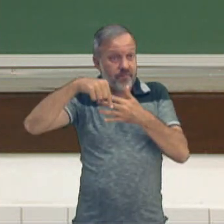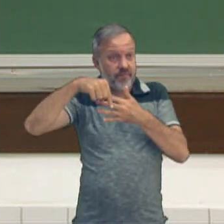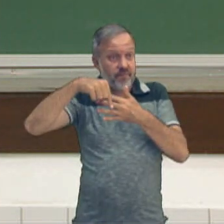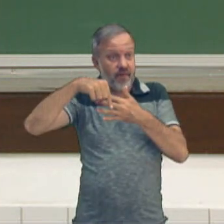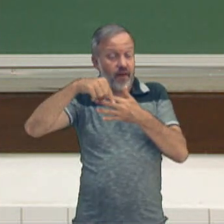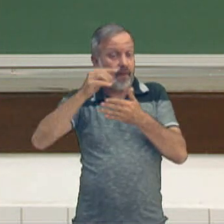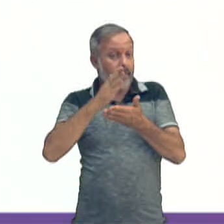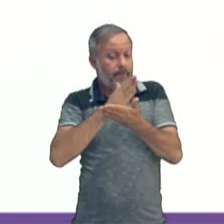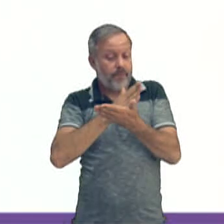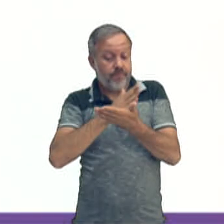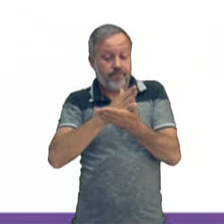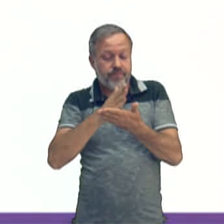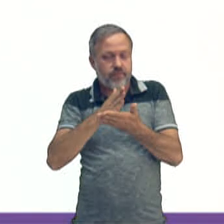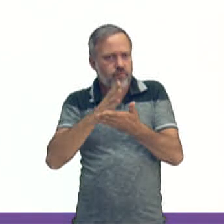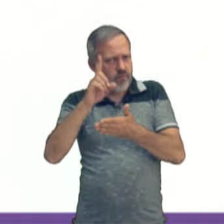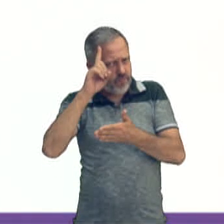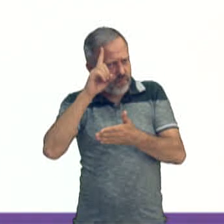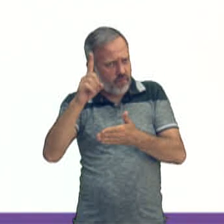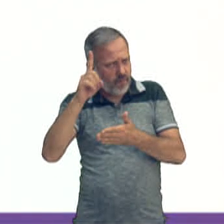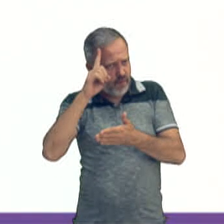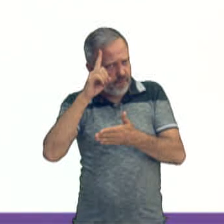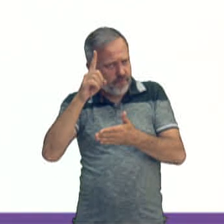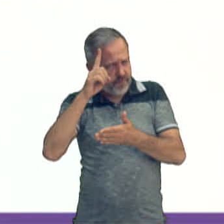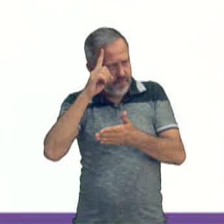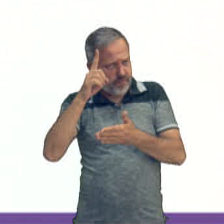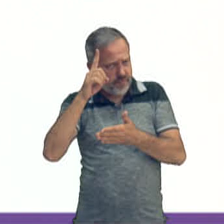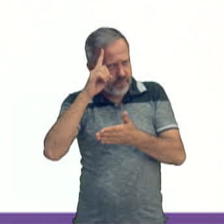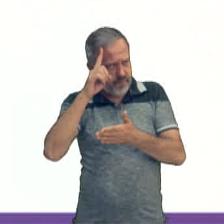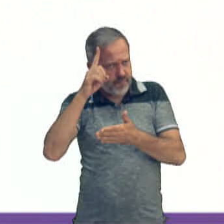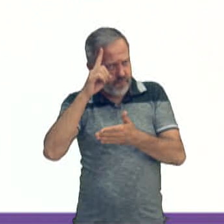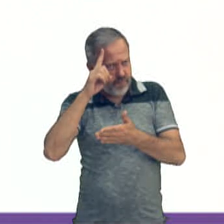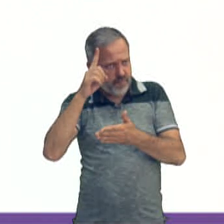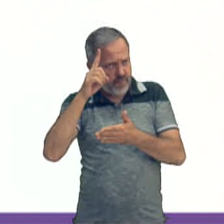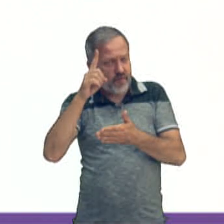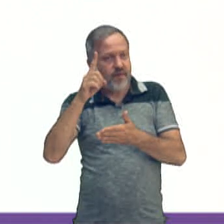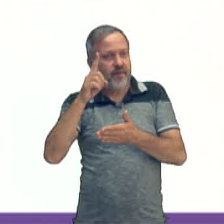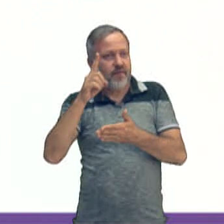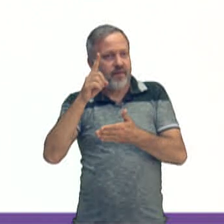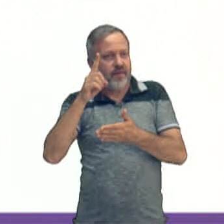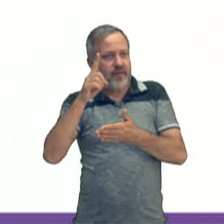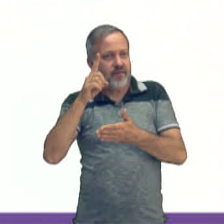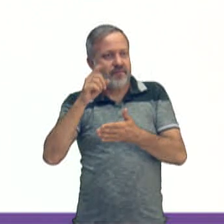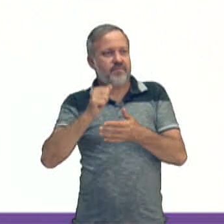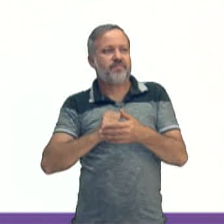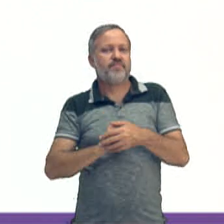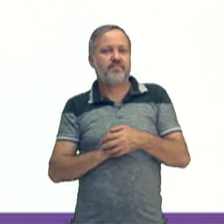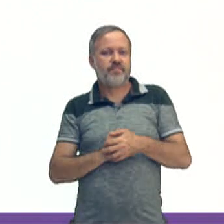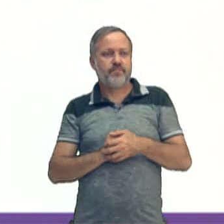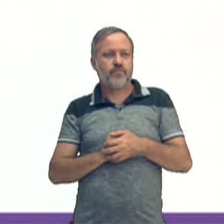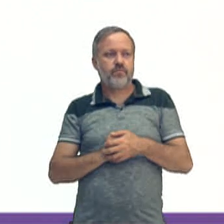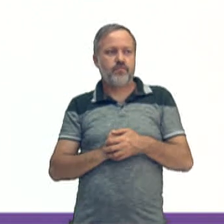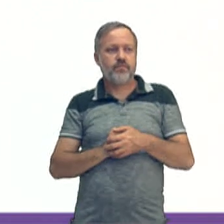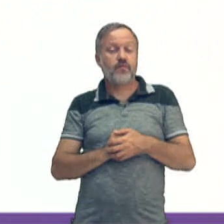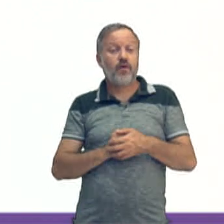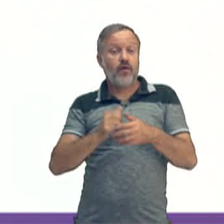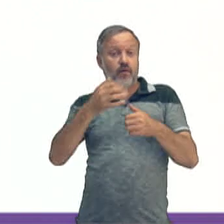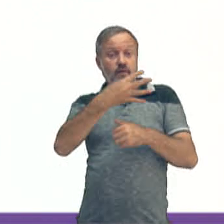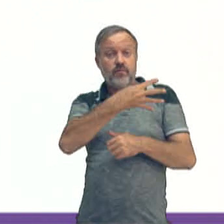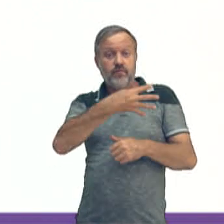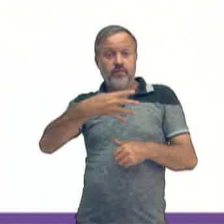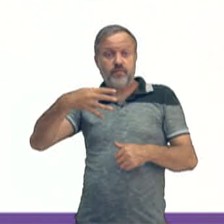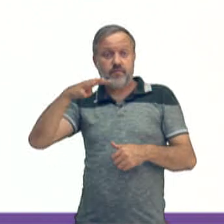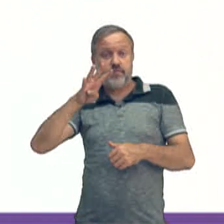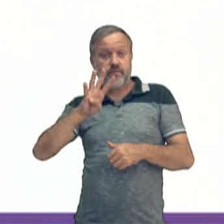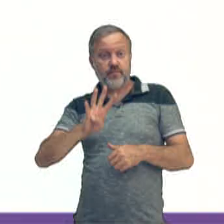o início da contagem dos dias do calendário gregoriano, que é o calendário nosso. Então, retomando, o calendário gregoriano foi